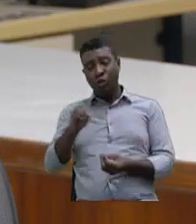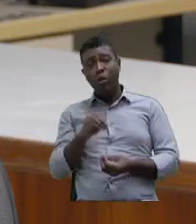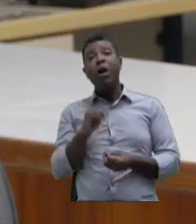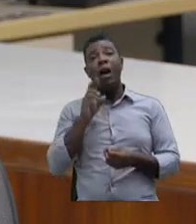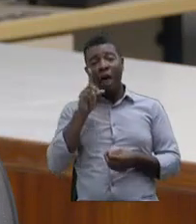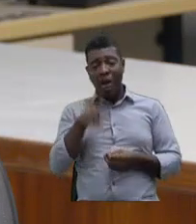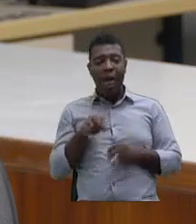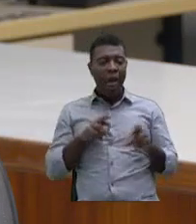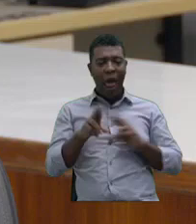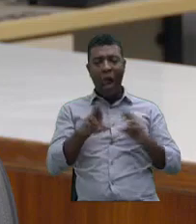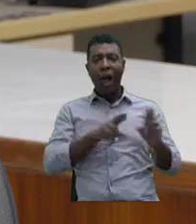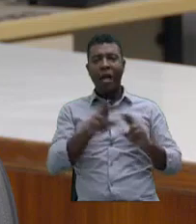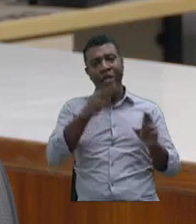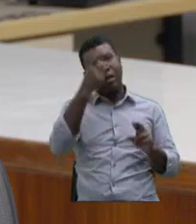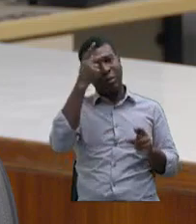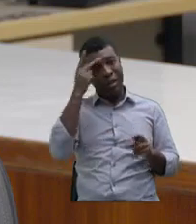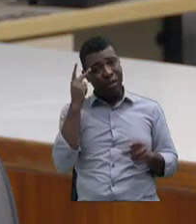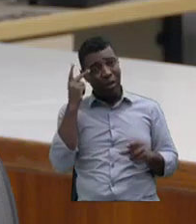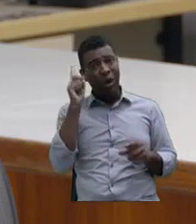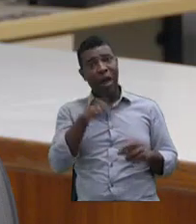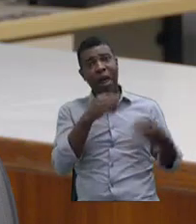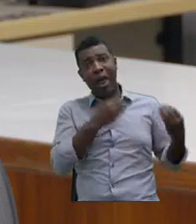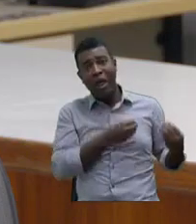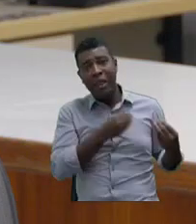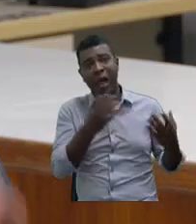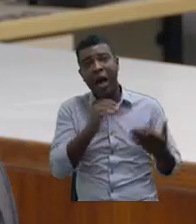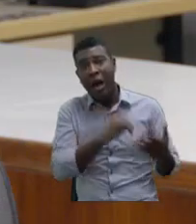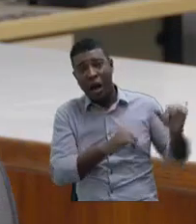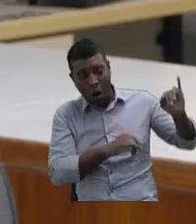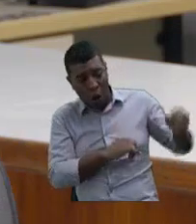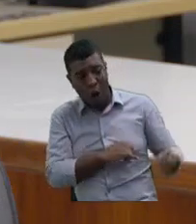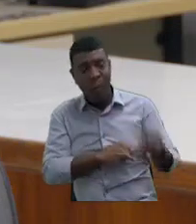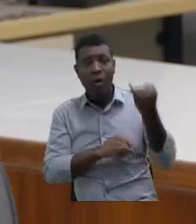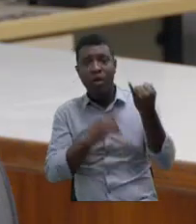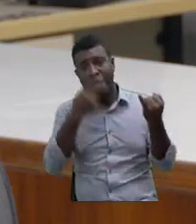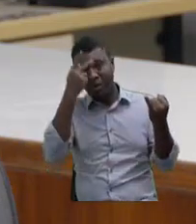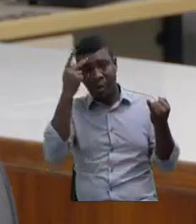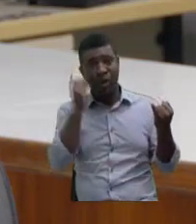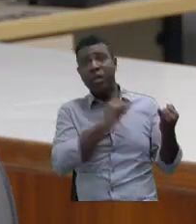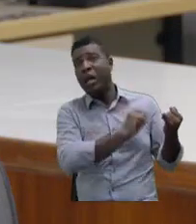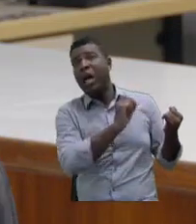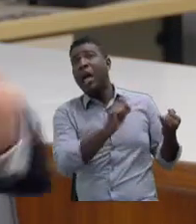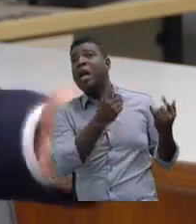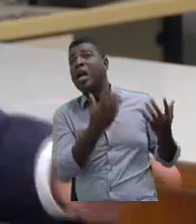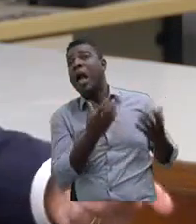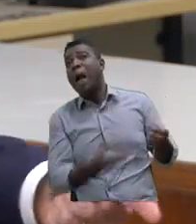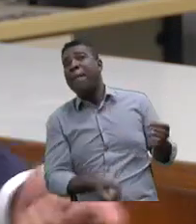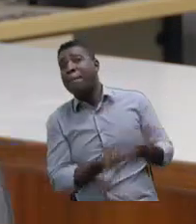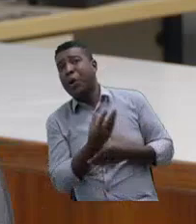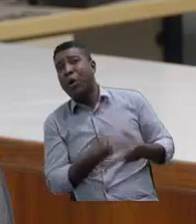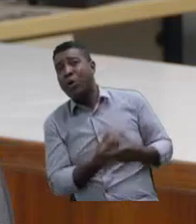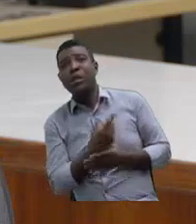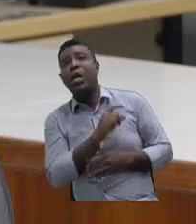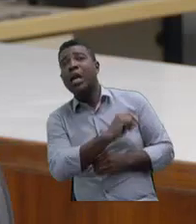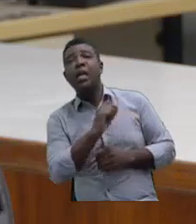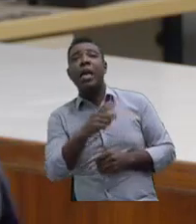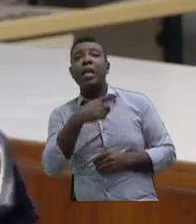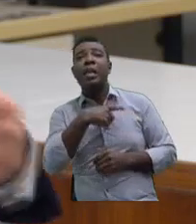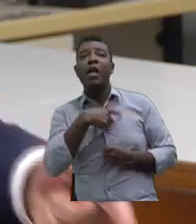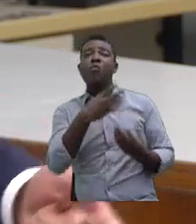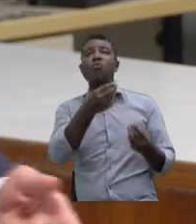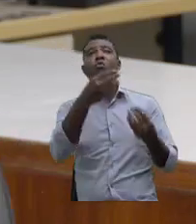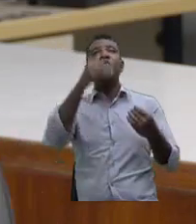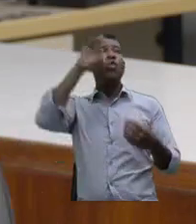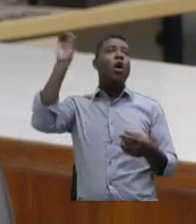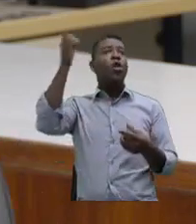as pessoas. É dar a oportunidade às pessoas de quem quer produzir e de quem muito talento tem e de quem